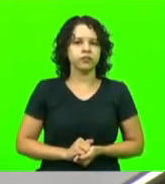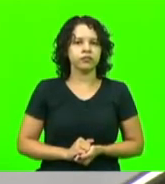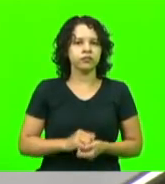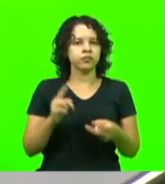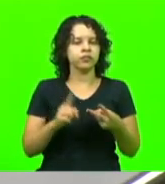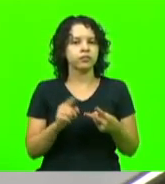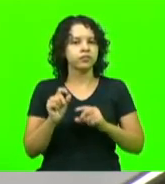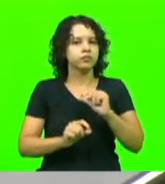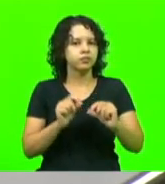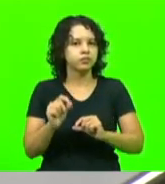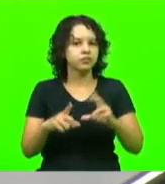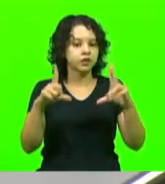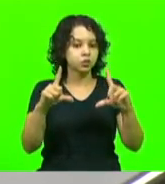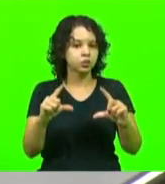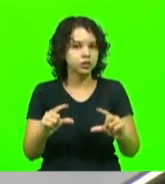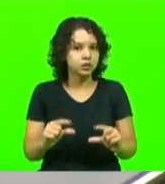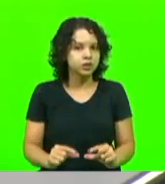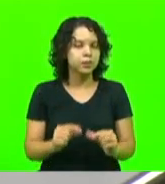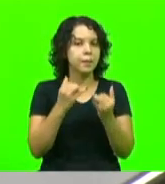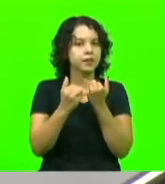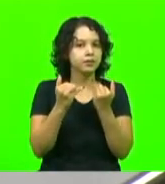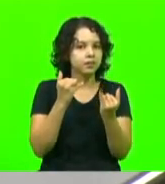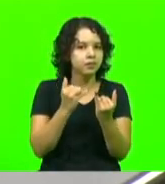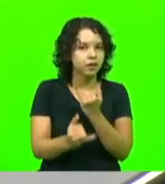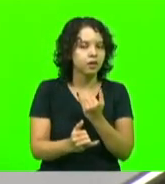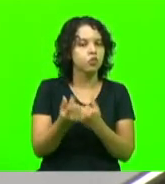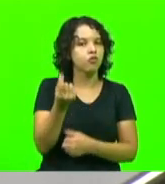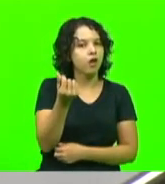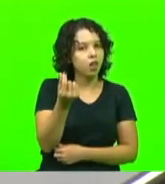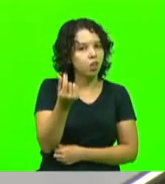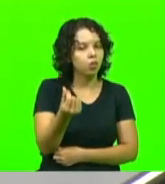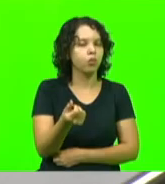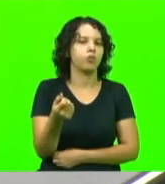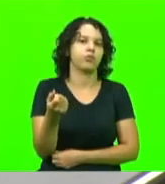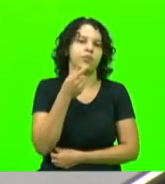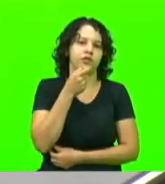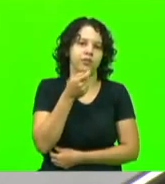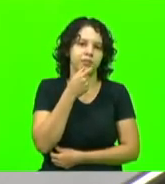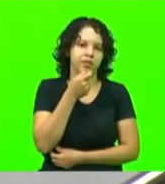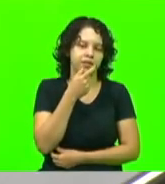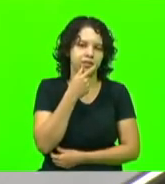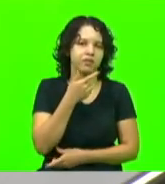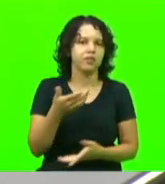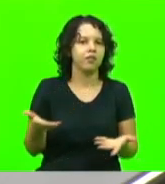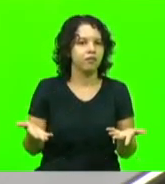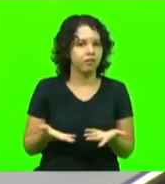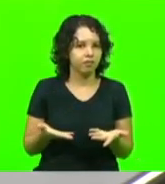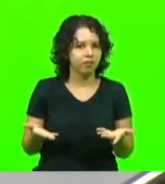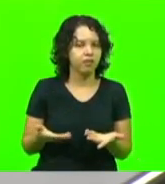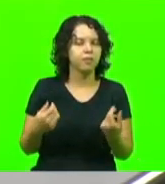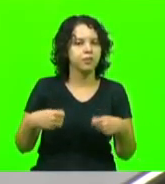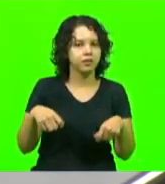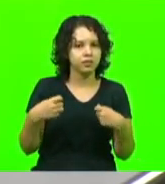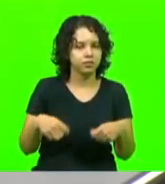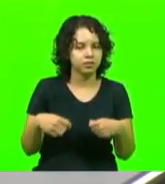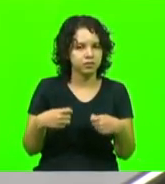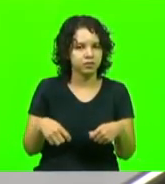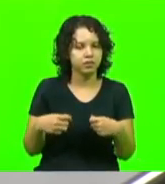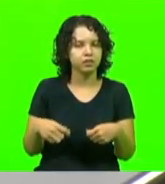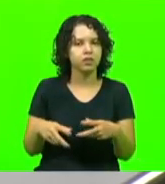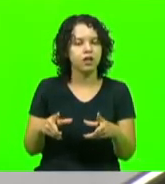pela metade o preço do medicamento, que é o que aconteceu agora. E aqui tem que reconhecer o esforço das famílias, né,